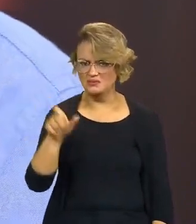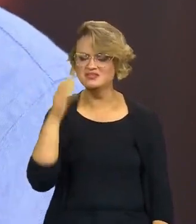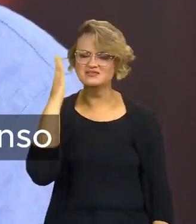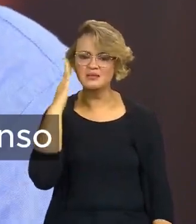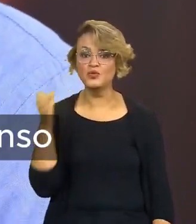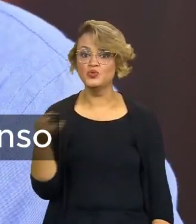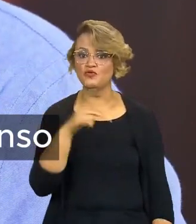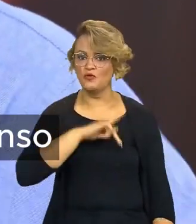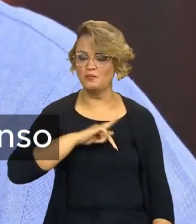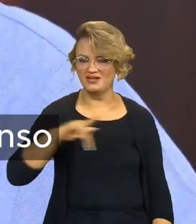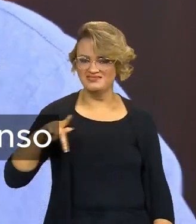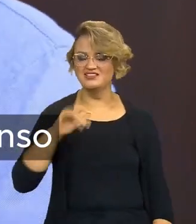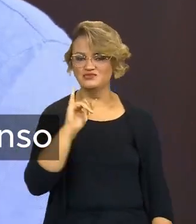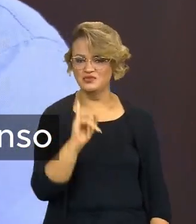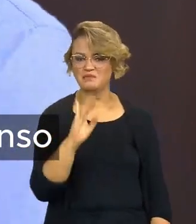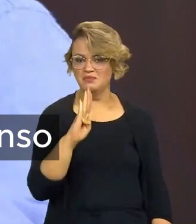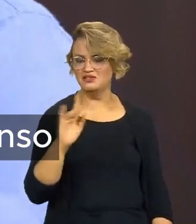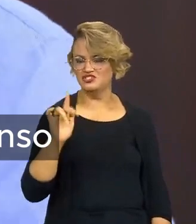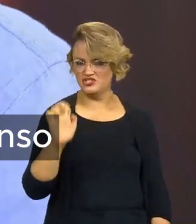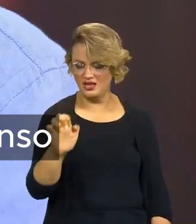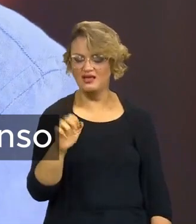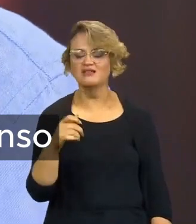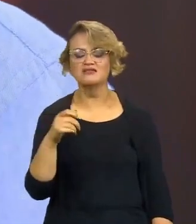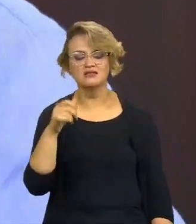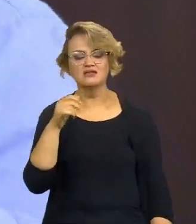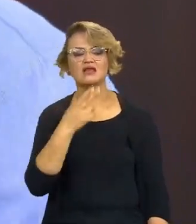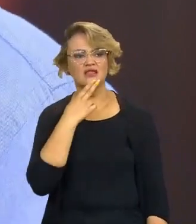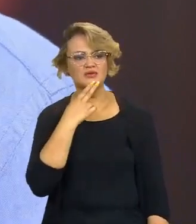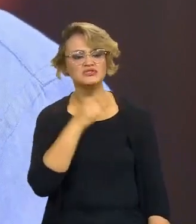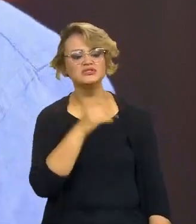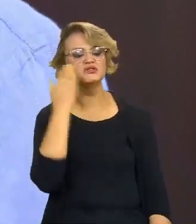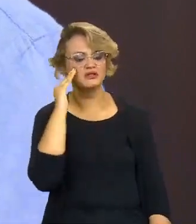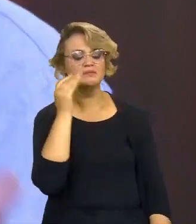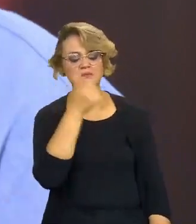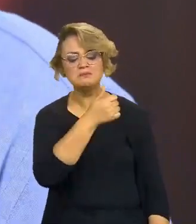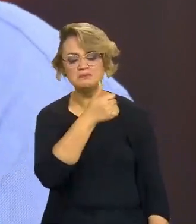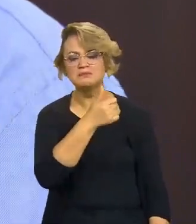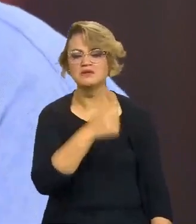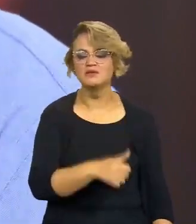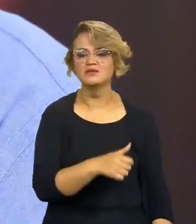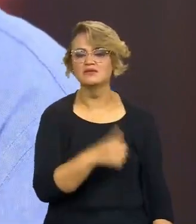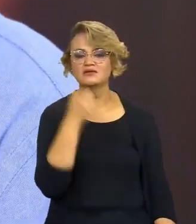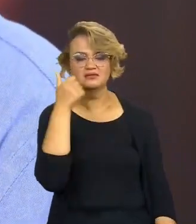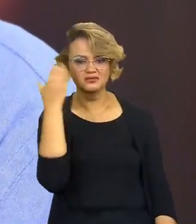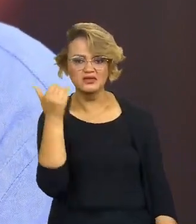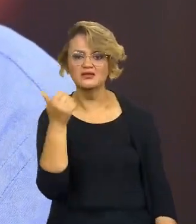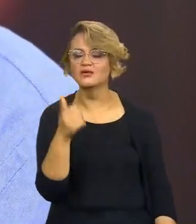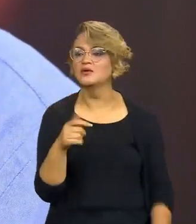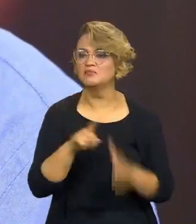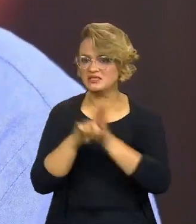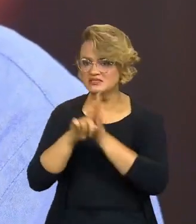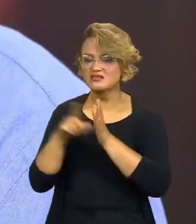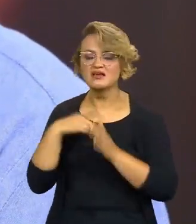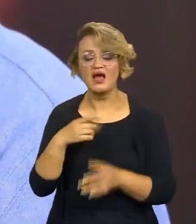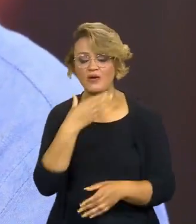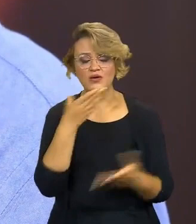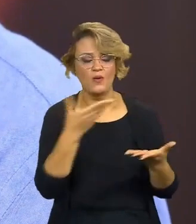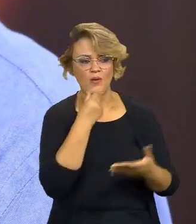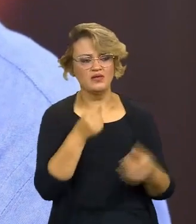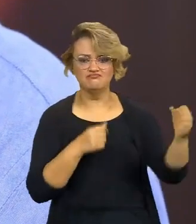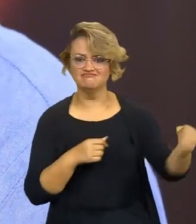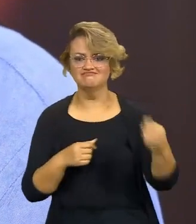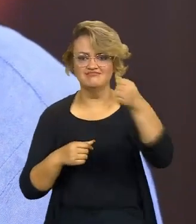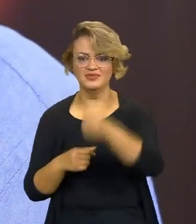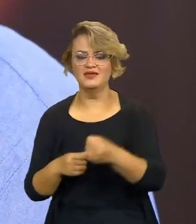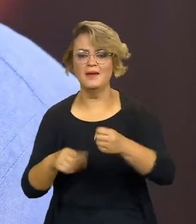toda clareza era ponderou que era importante terminar o senso fez o Censo terminou o centro agora o Marco porte vai ter uma posse Como